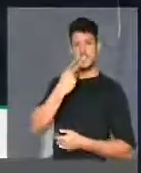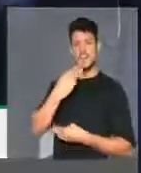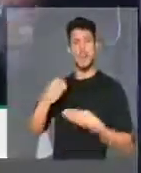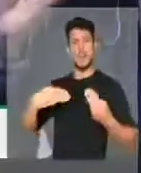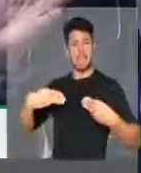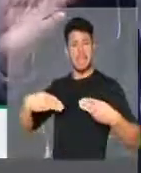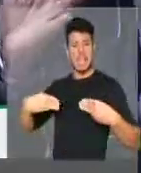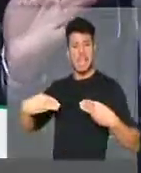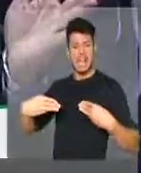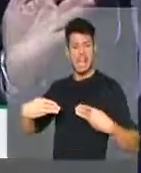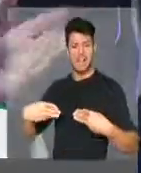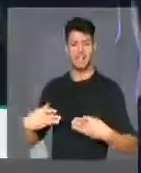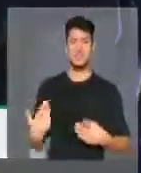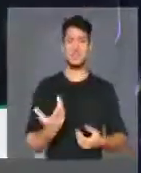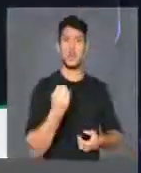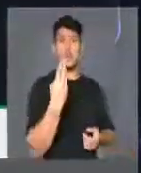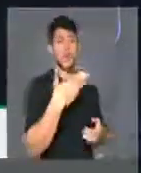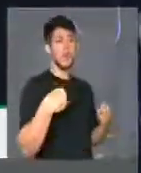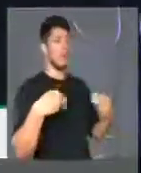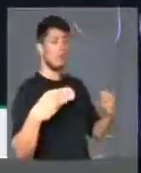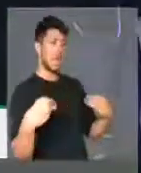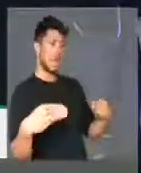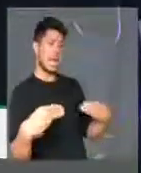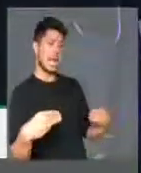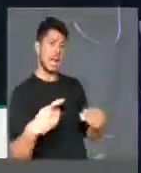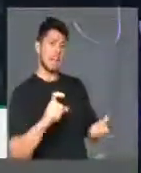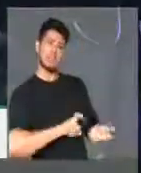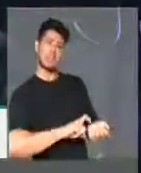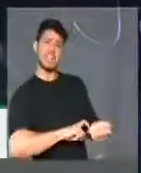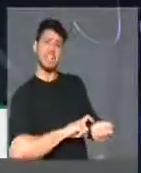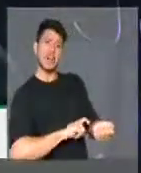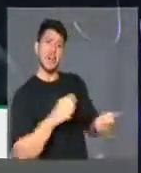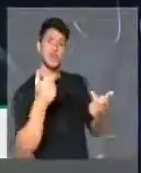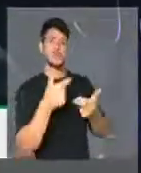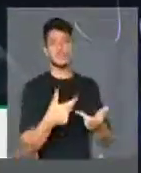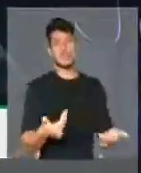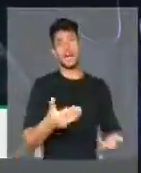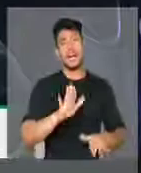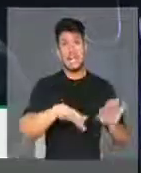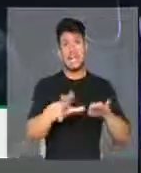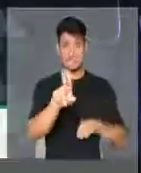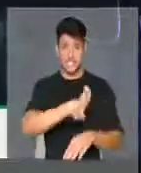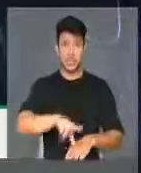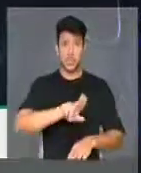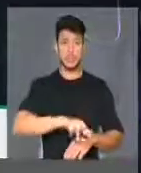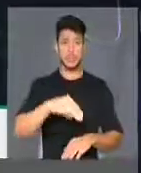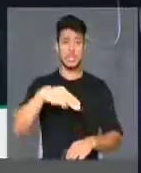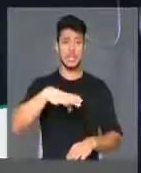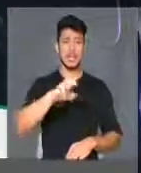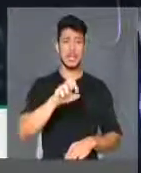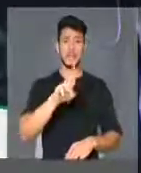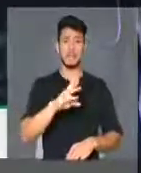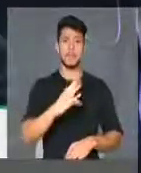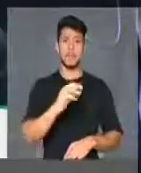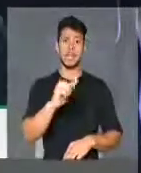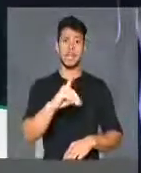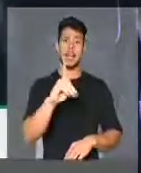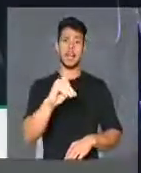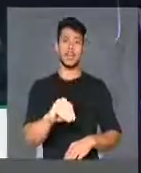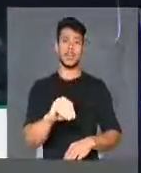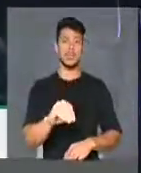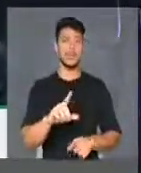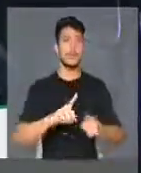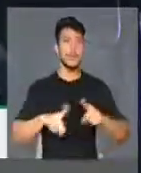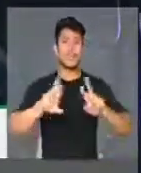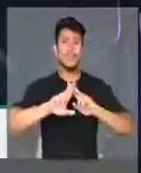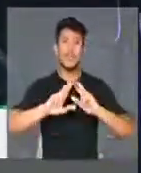a direita, o mercado está nervoso. Não há mercado nervoso, porque isso é